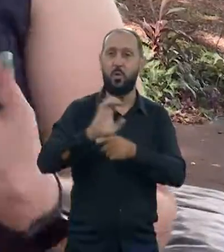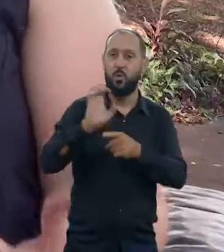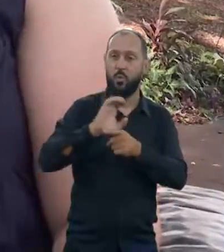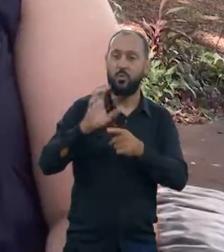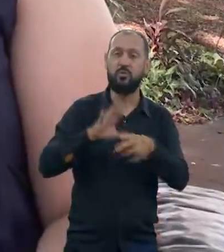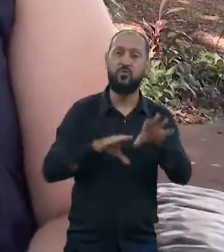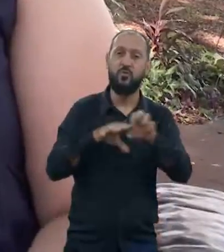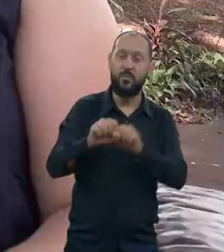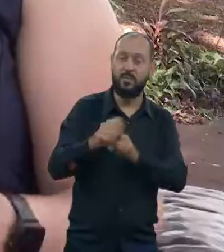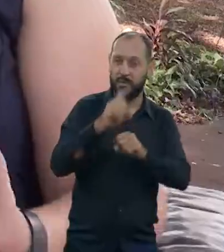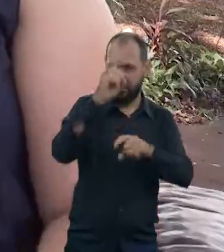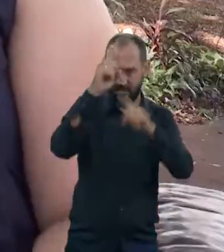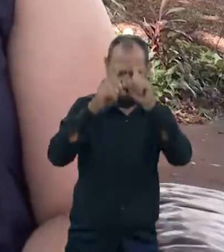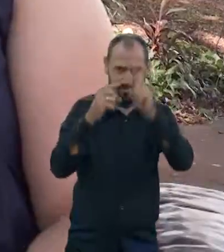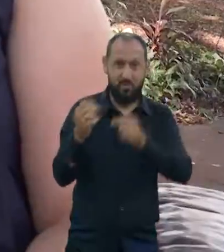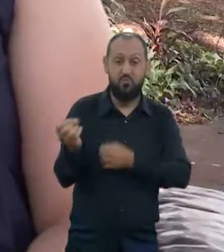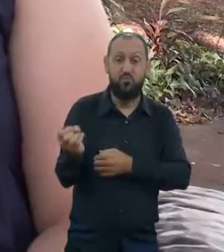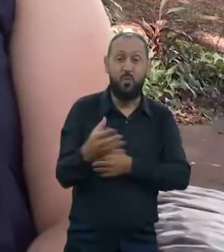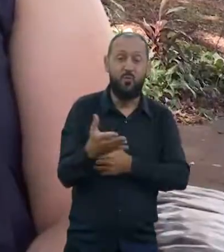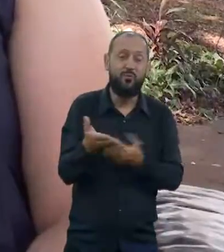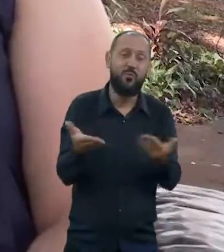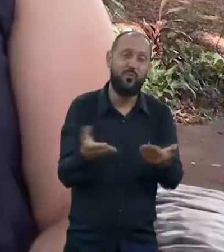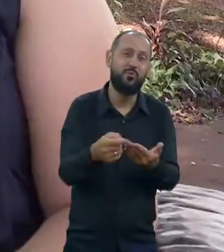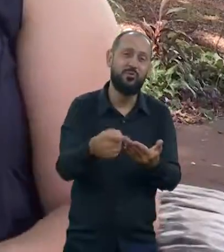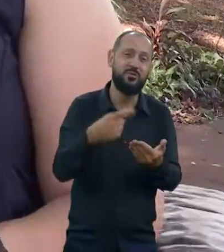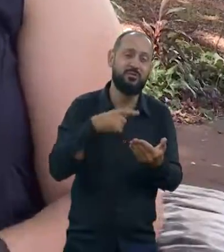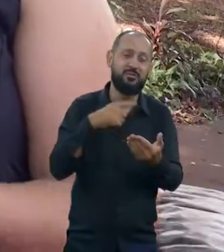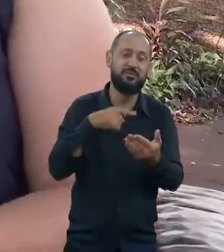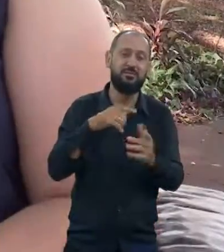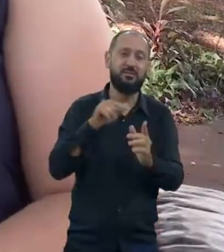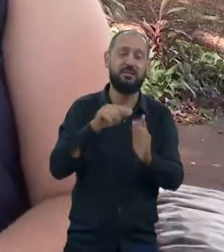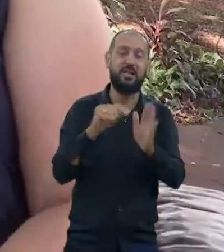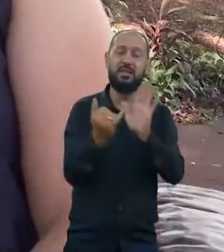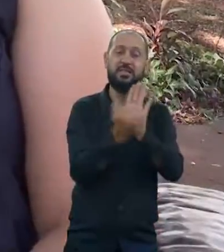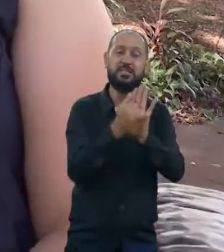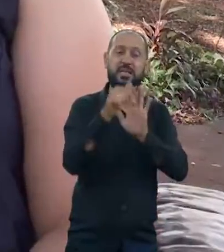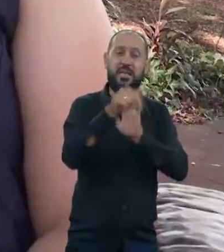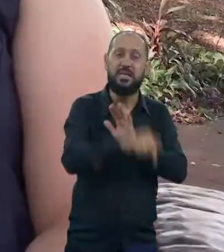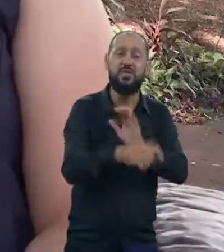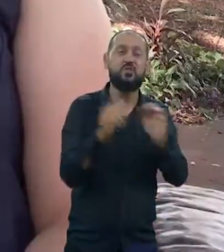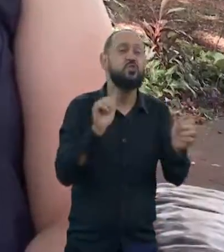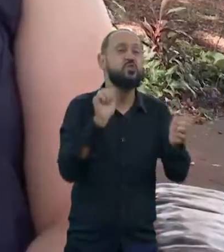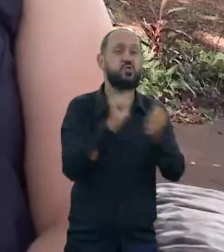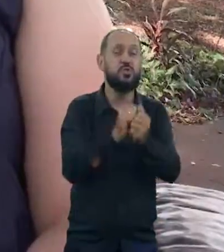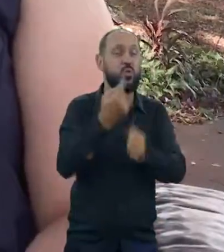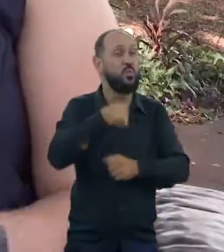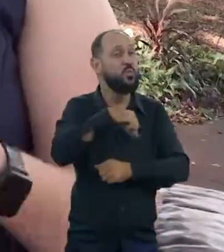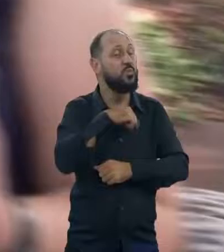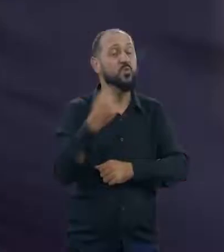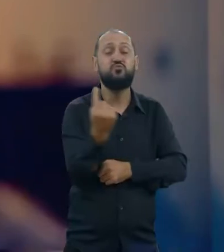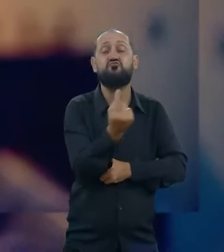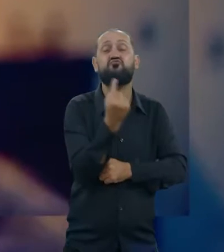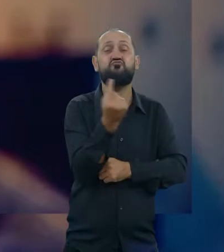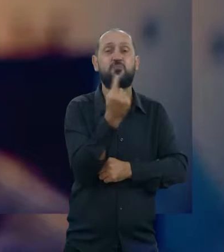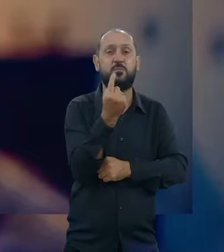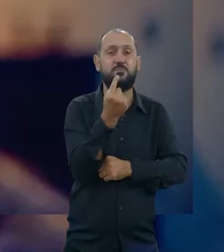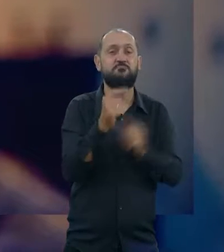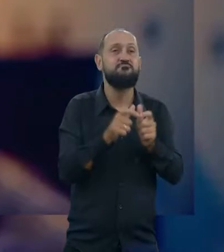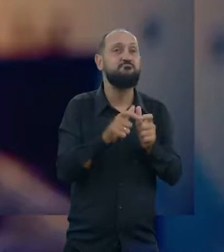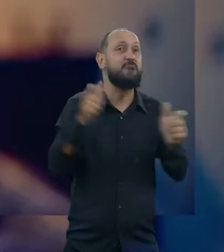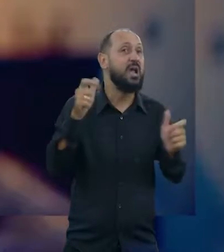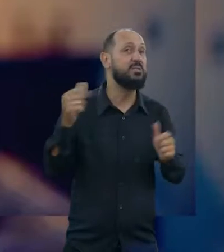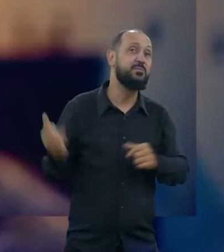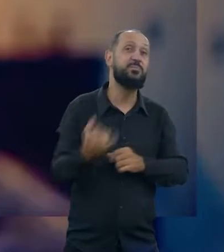um estado de formação, de criação recente, e a gente tem nessa figura do Manuel como um dos